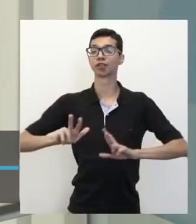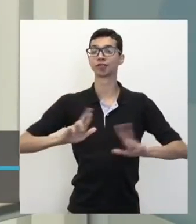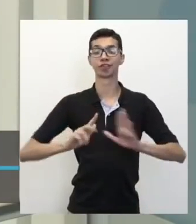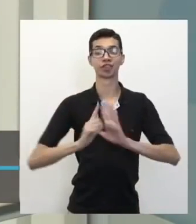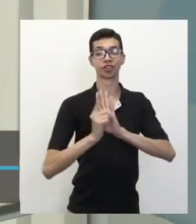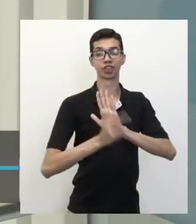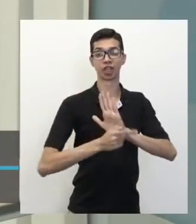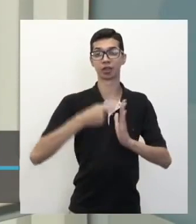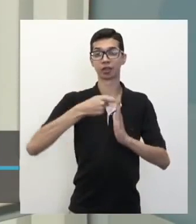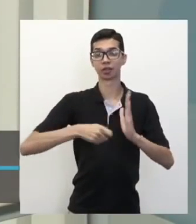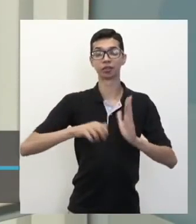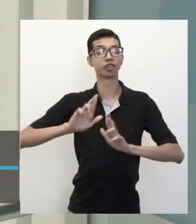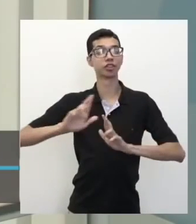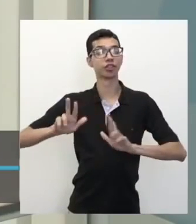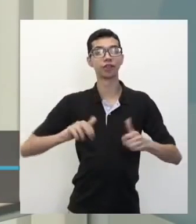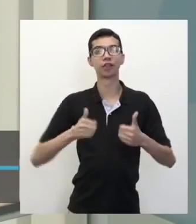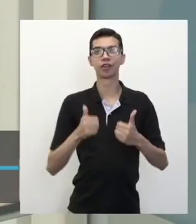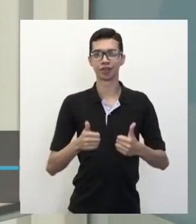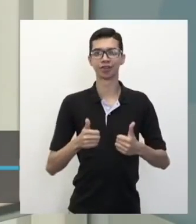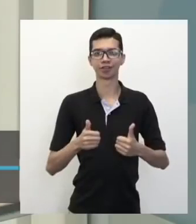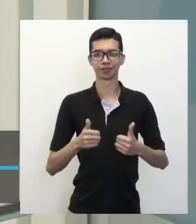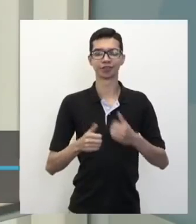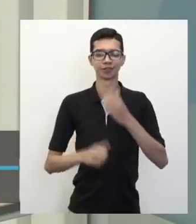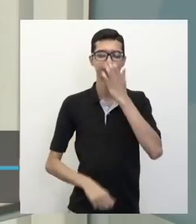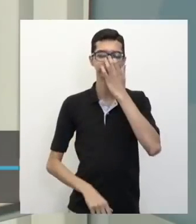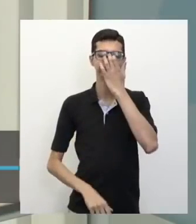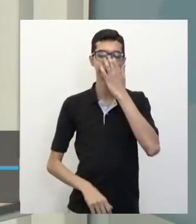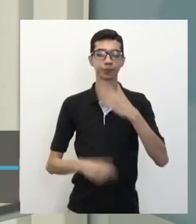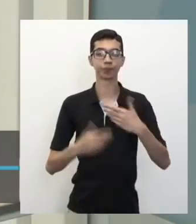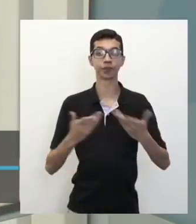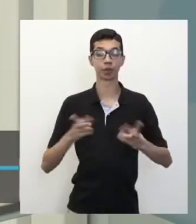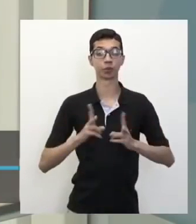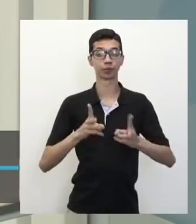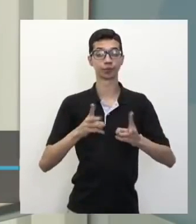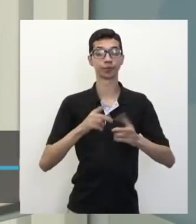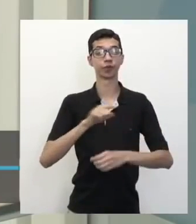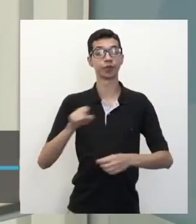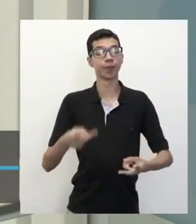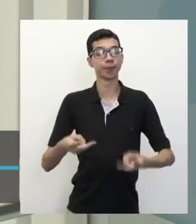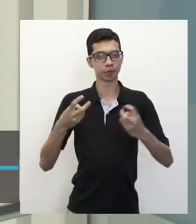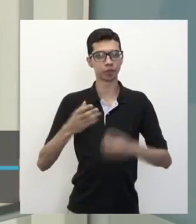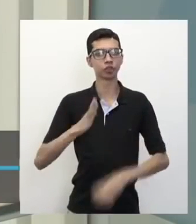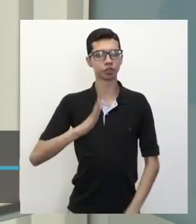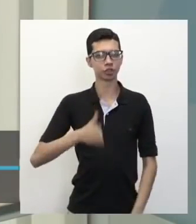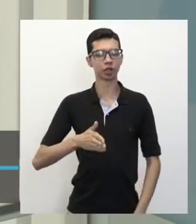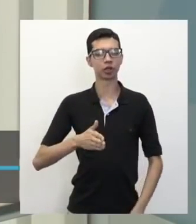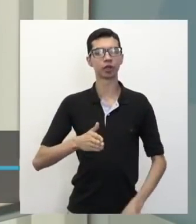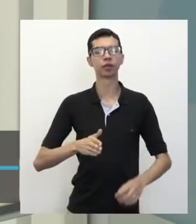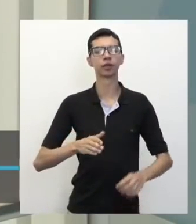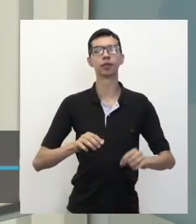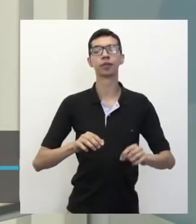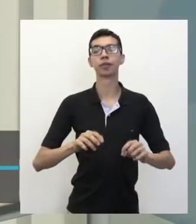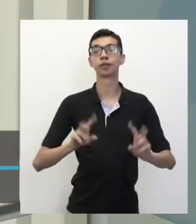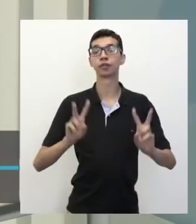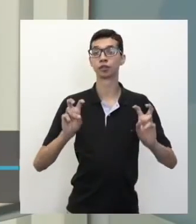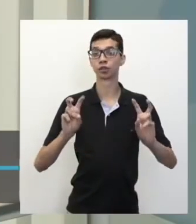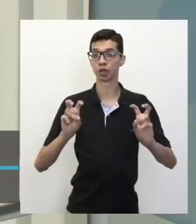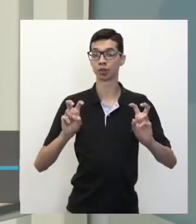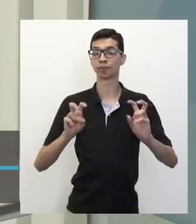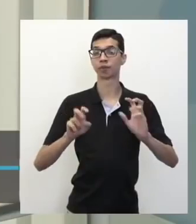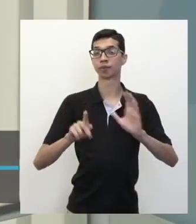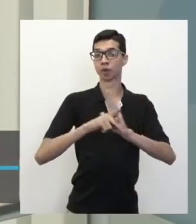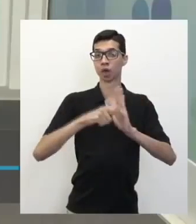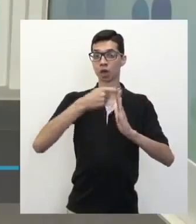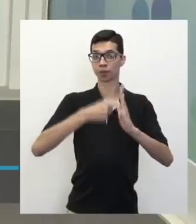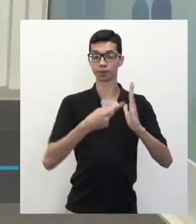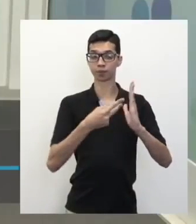diferentes, Isso ok? aí. Então vamos lá. Já que vocês perceberam a intertextualidade, uma professora